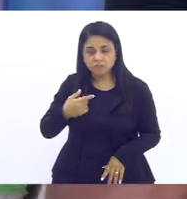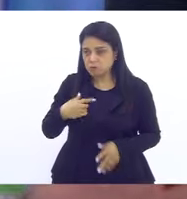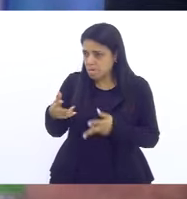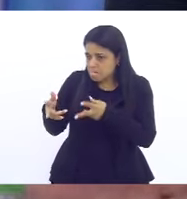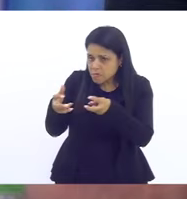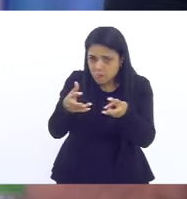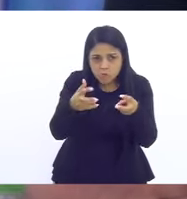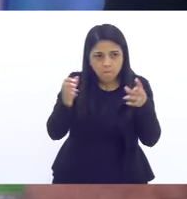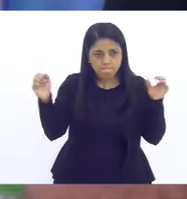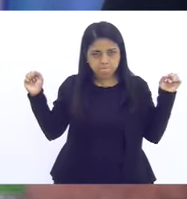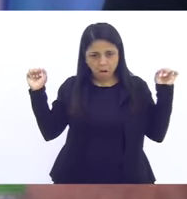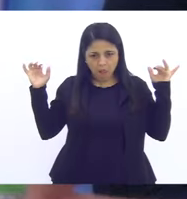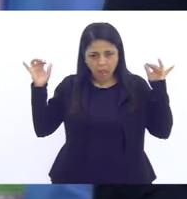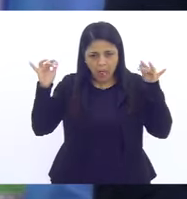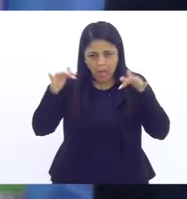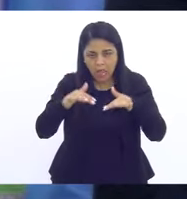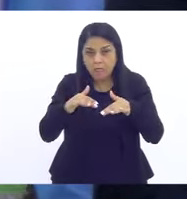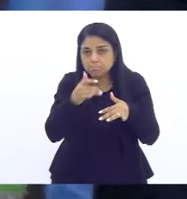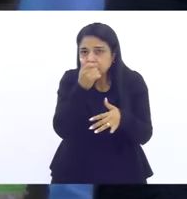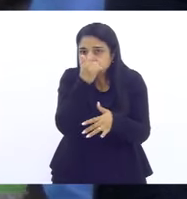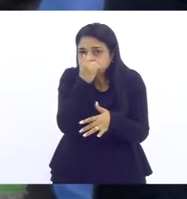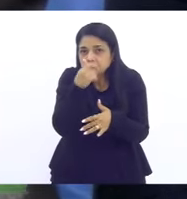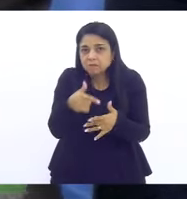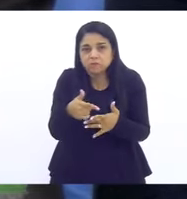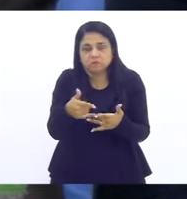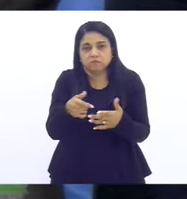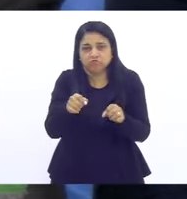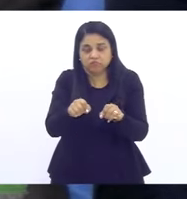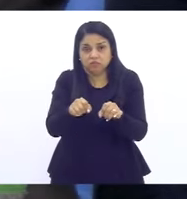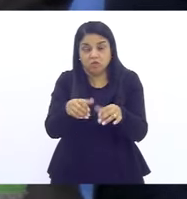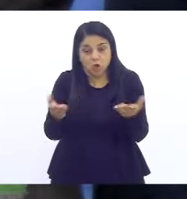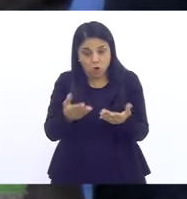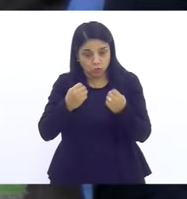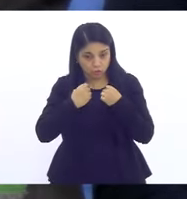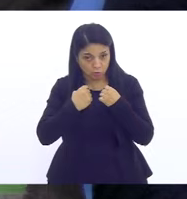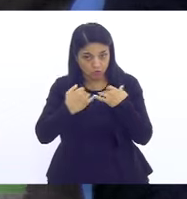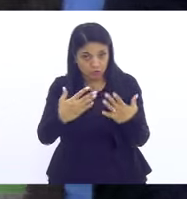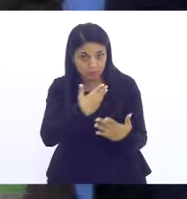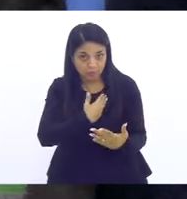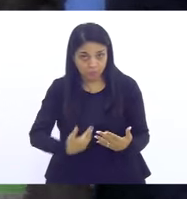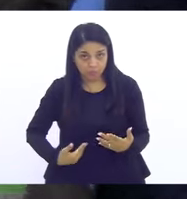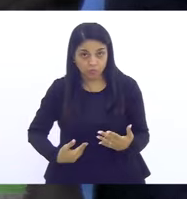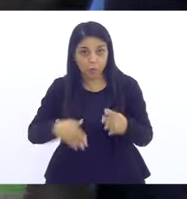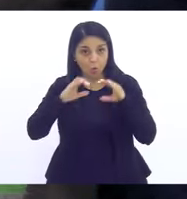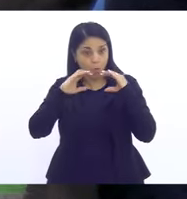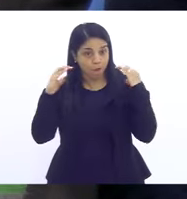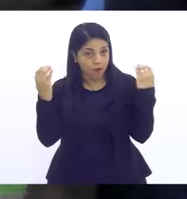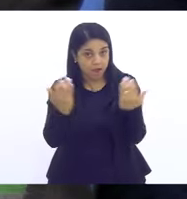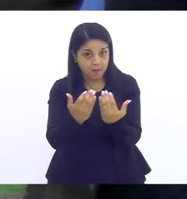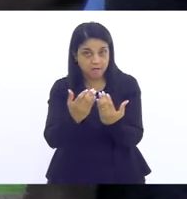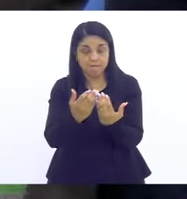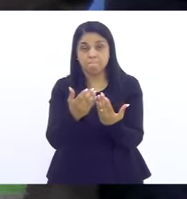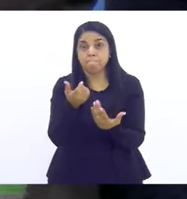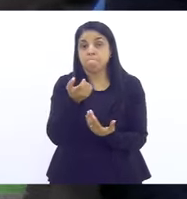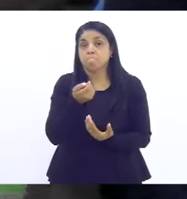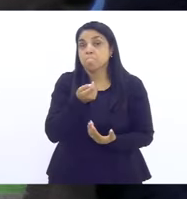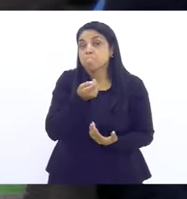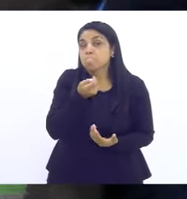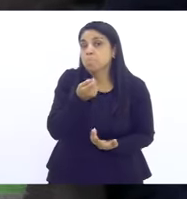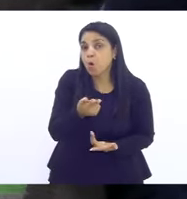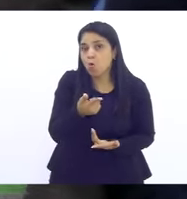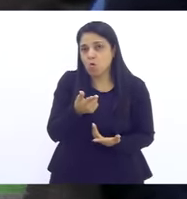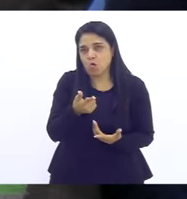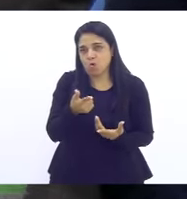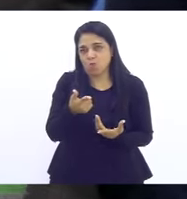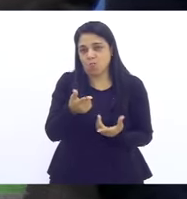no auditório. E foi o que eu disse aqui. Se fizéssemos hoje uma audiência pública, secretário, o Maracanã ia ser pequeno. Porque só São Gonçalo são